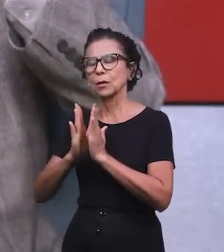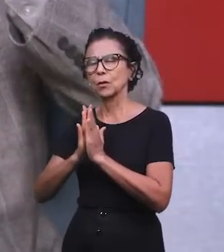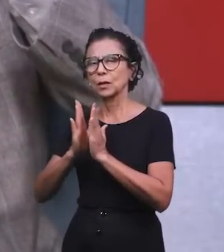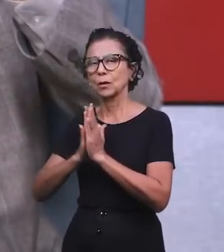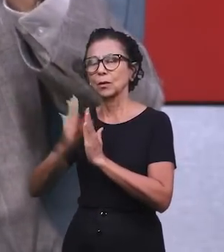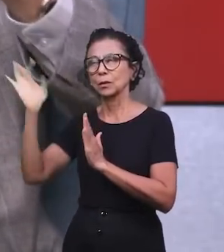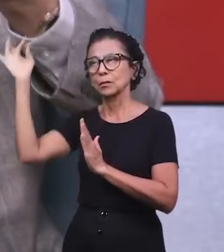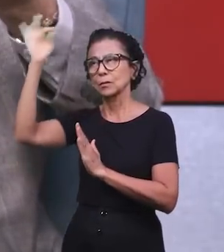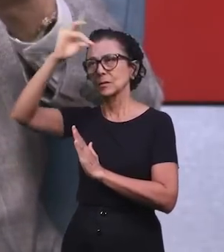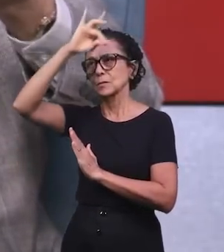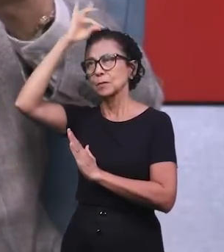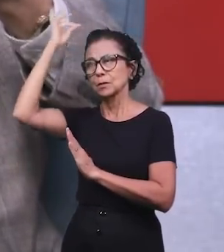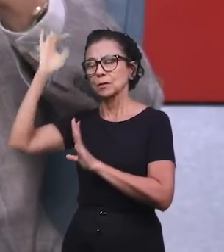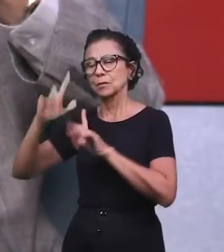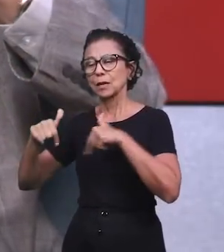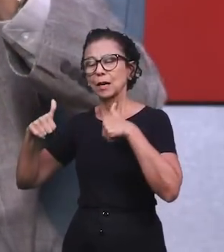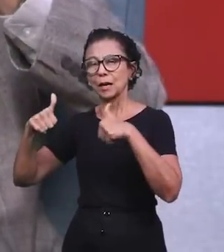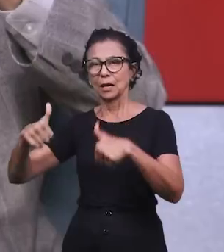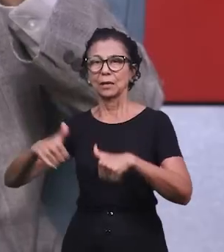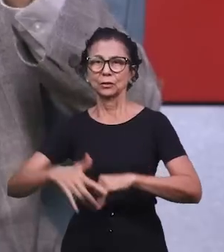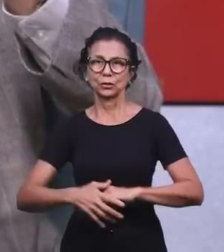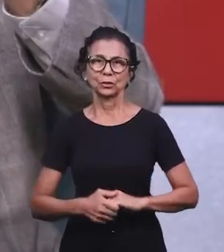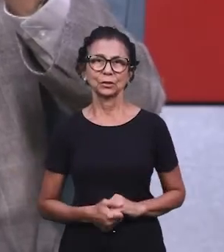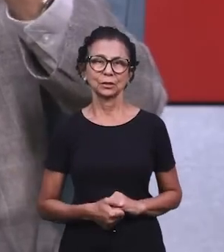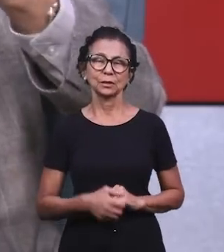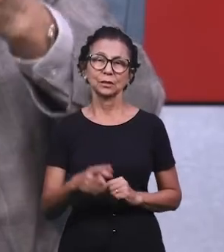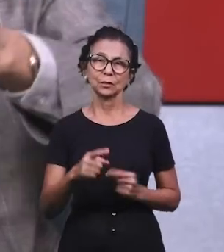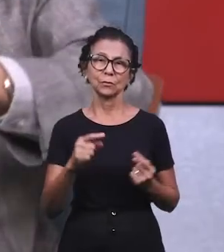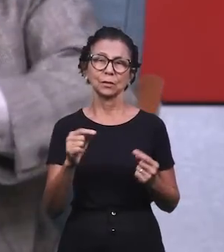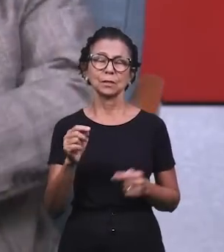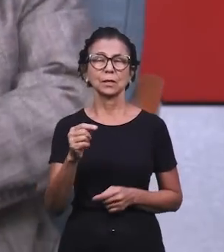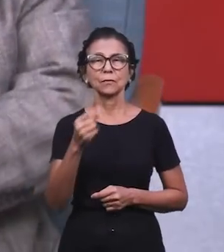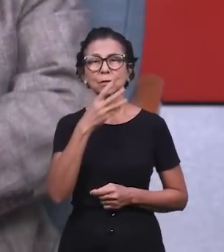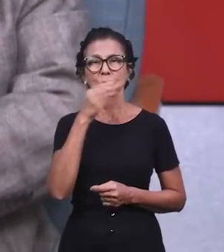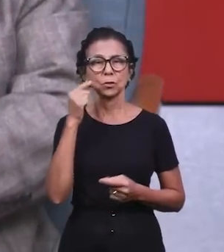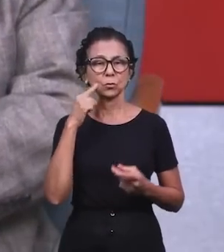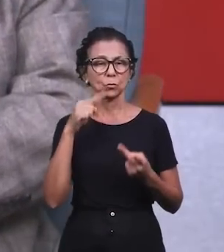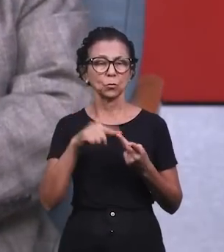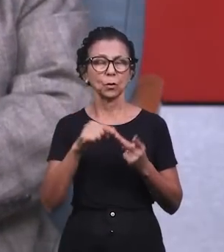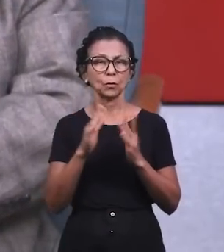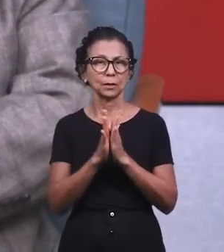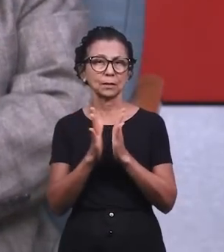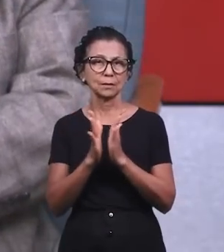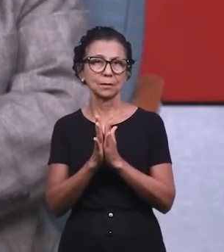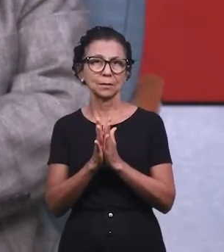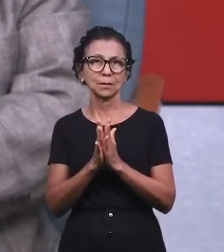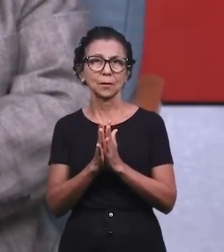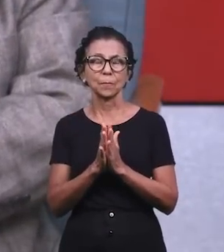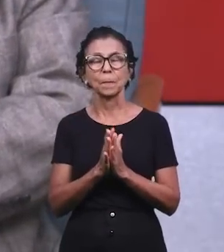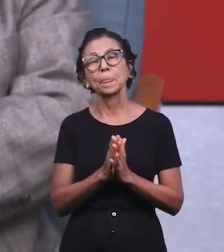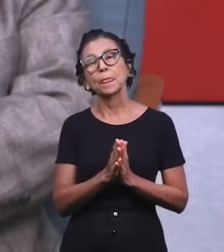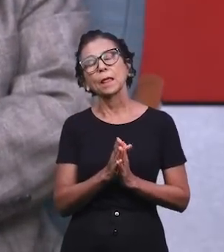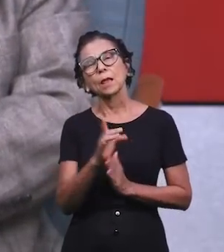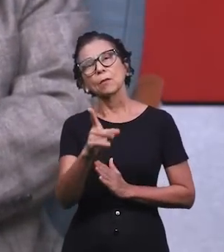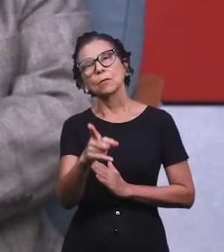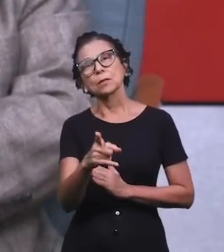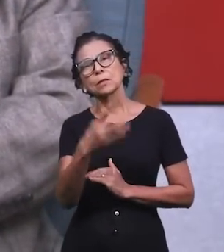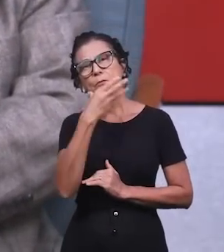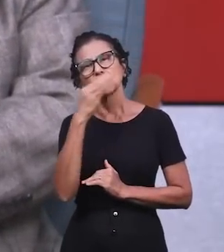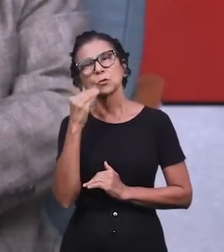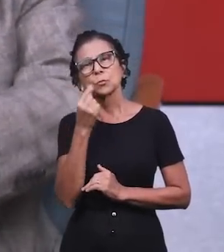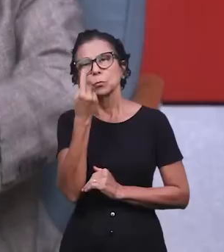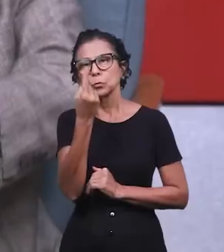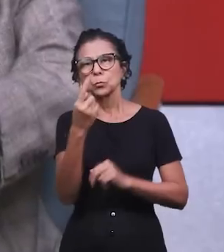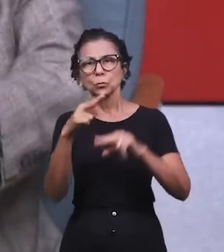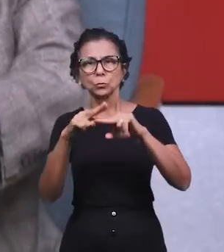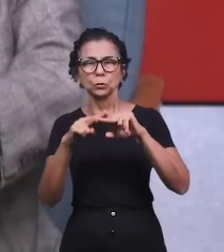usa. É por isso que você usa isso na oração, é por isso que você usa no jejum. Você faz um jejum por um motivo, e quando você